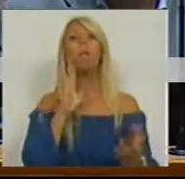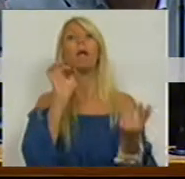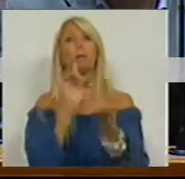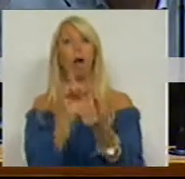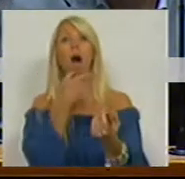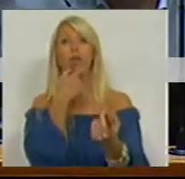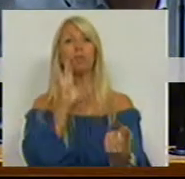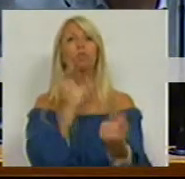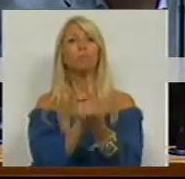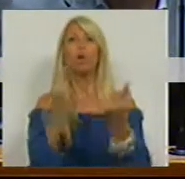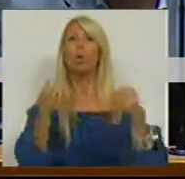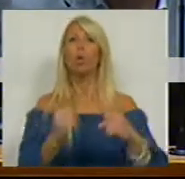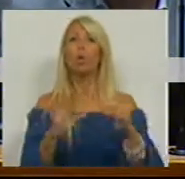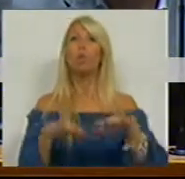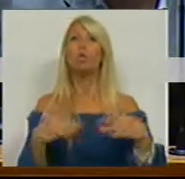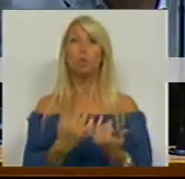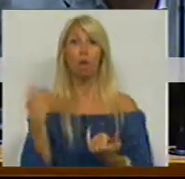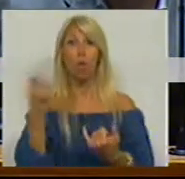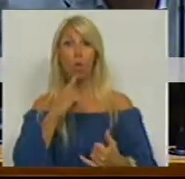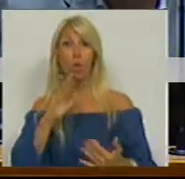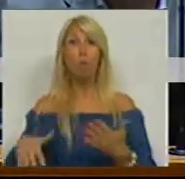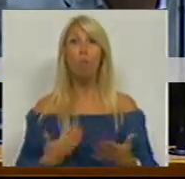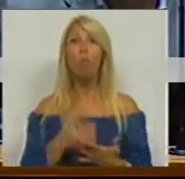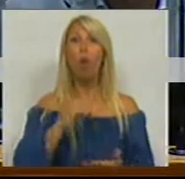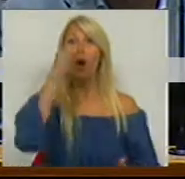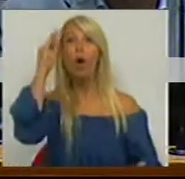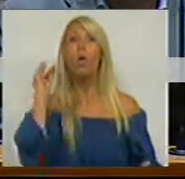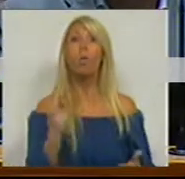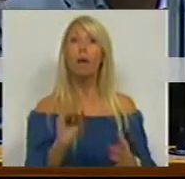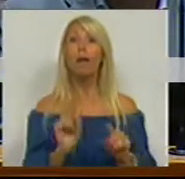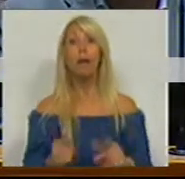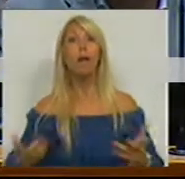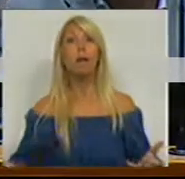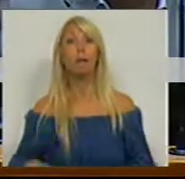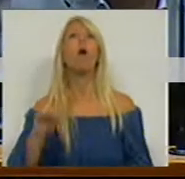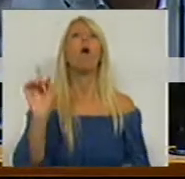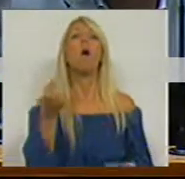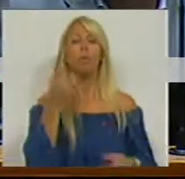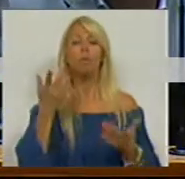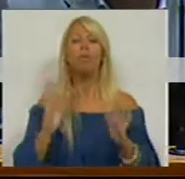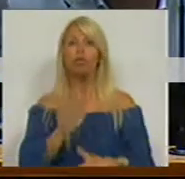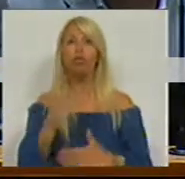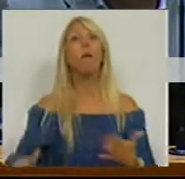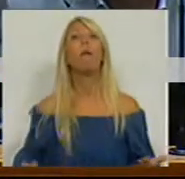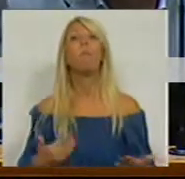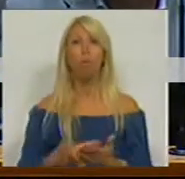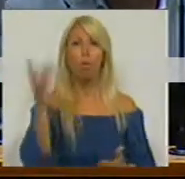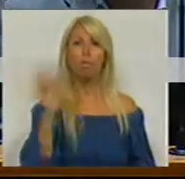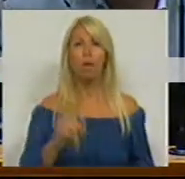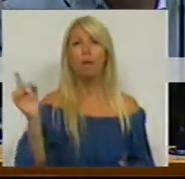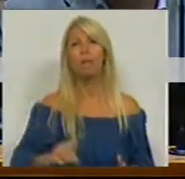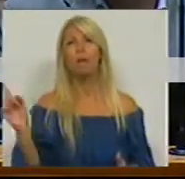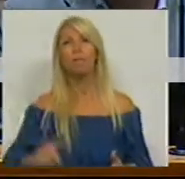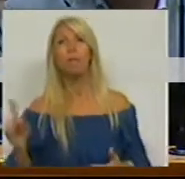social. O que aqui propomos é uma recomendação nesse sentido, aliás, temos vindo a propô-la reiteradamente